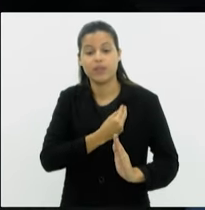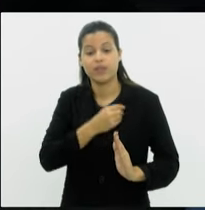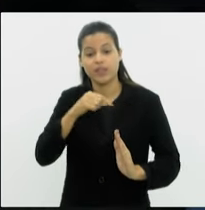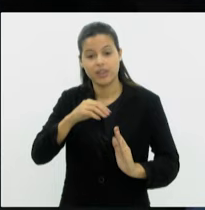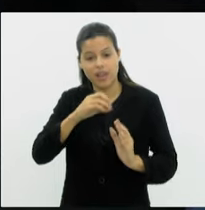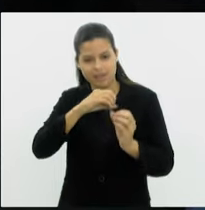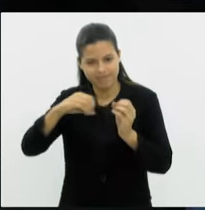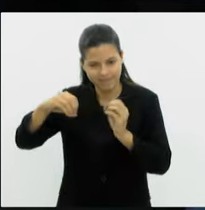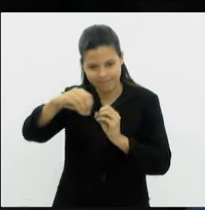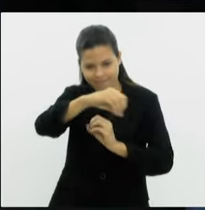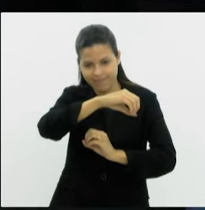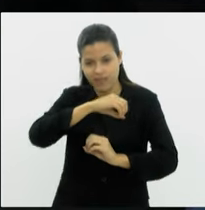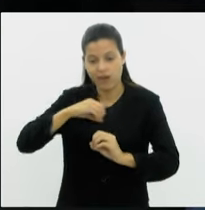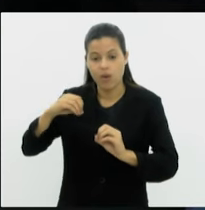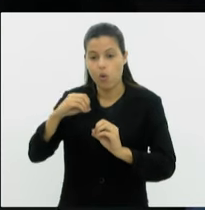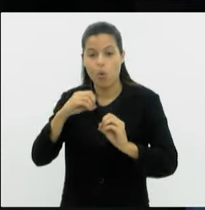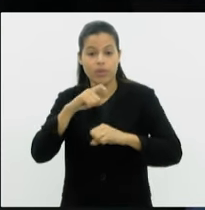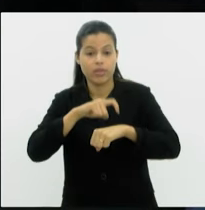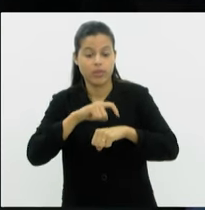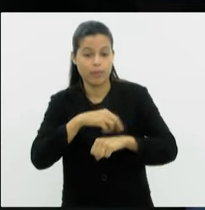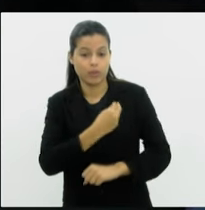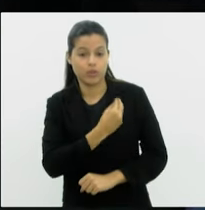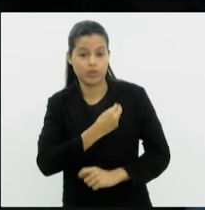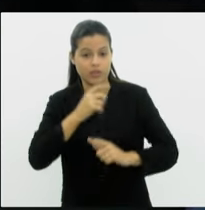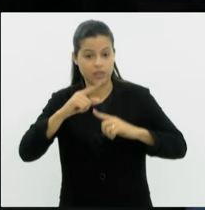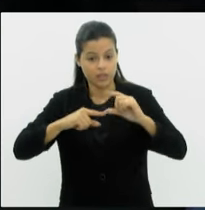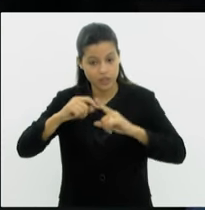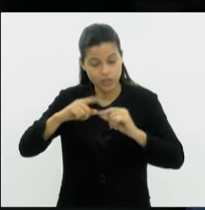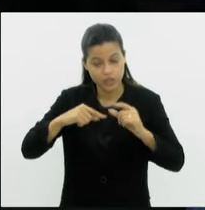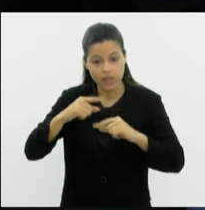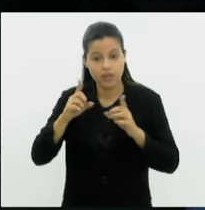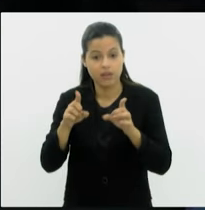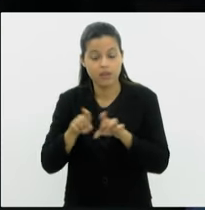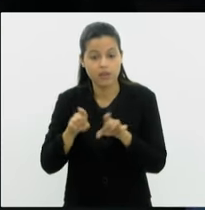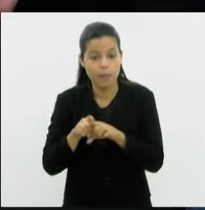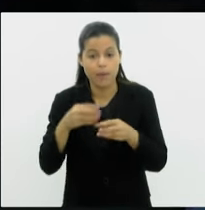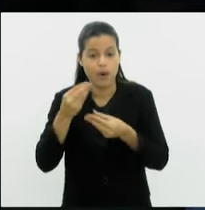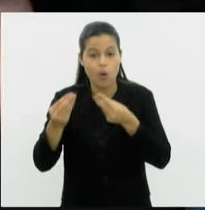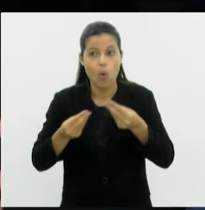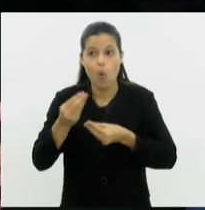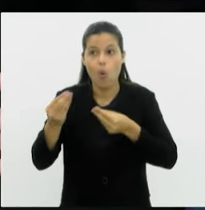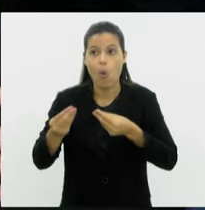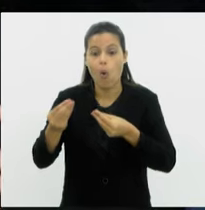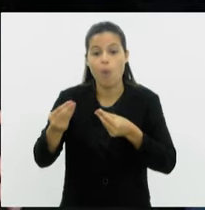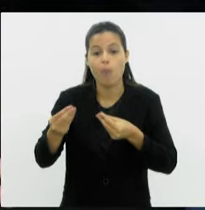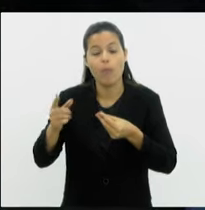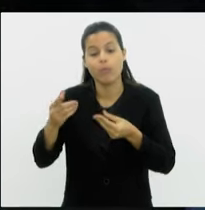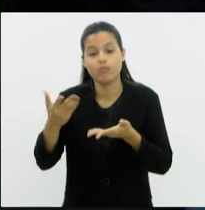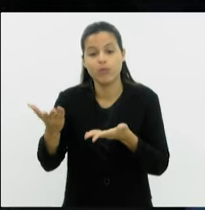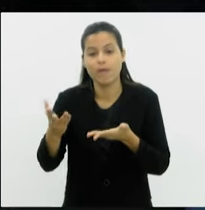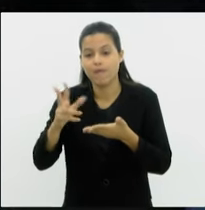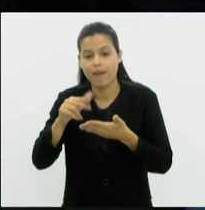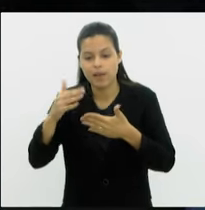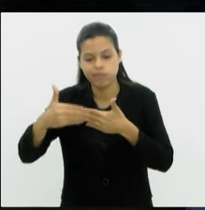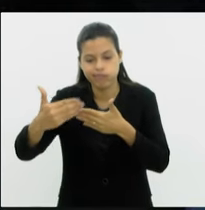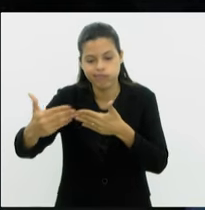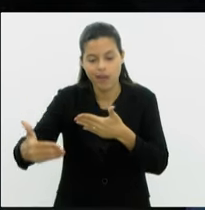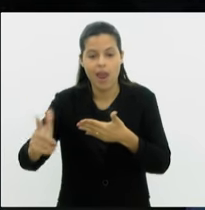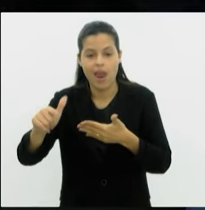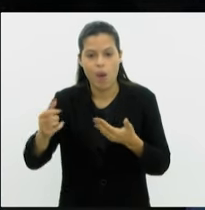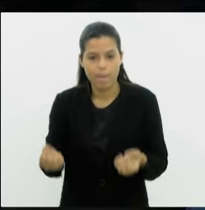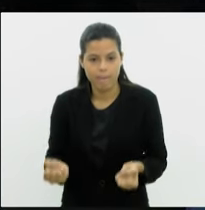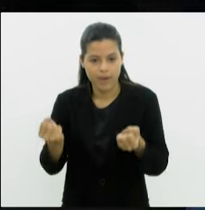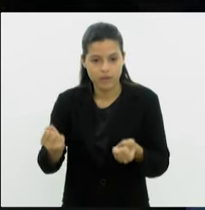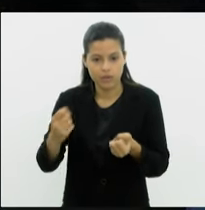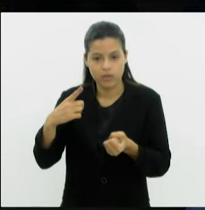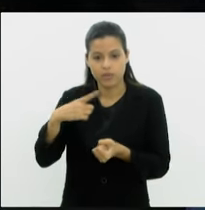o tempo de vida de uma estrela e a trajetória de vida de uma estrela é a massa com a qual ela nasce. A gente divide as estrelas em